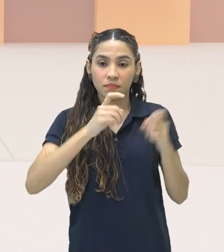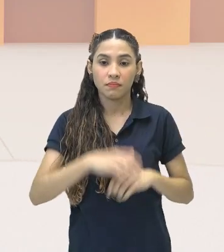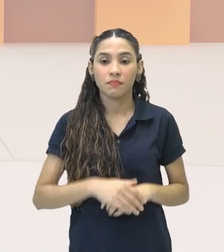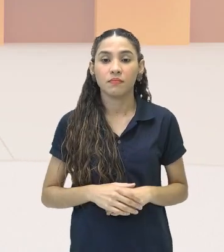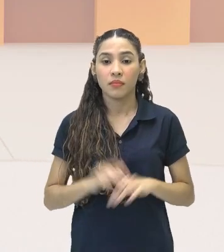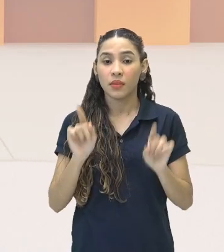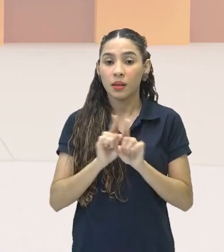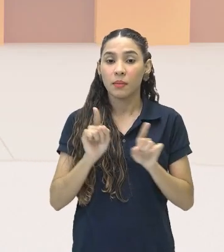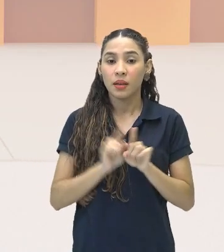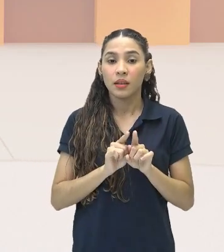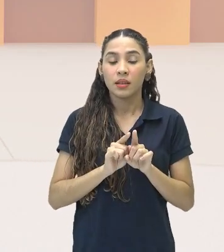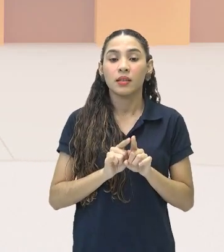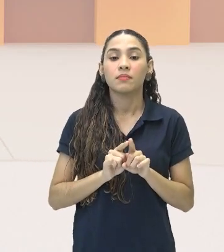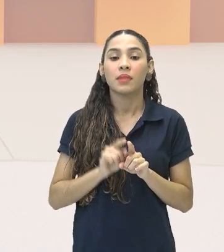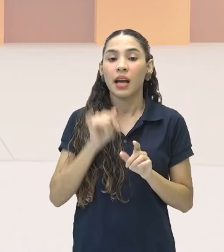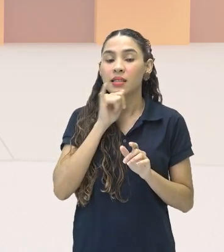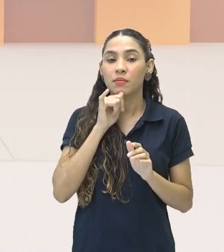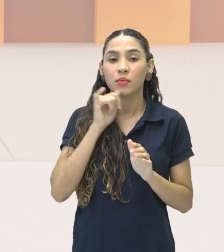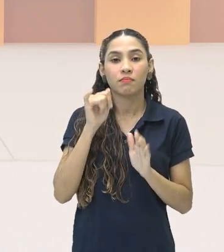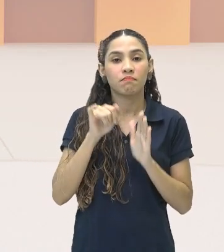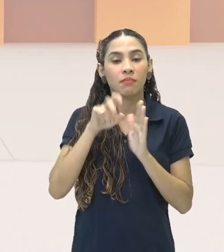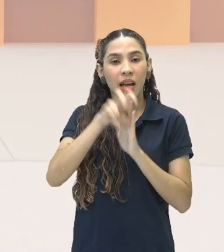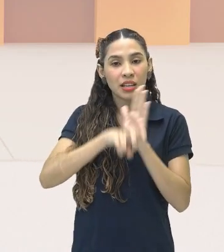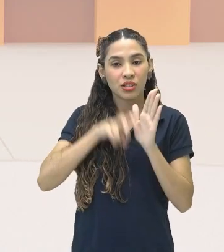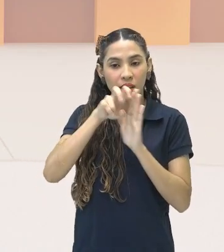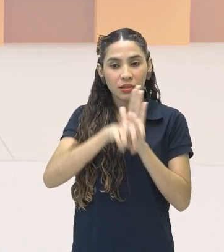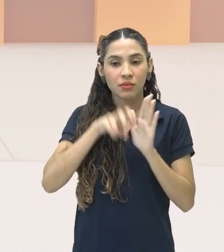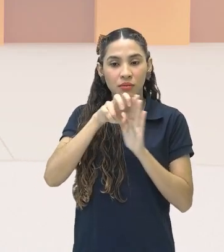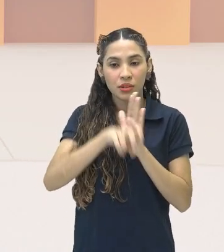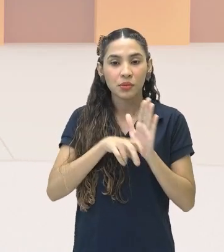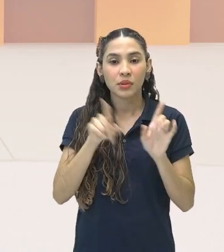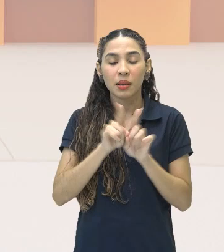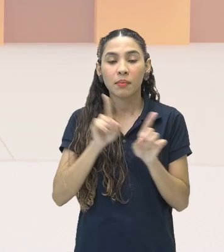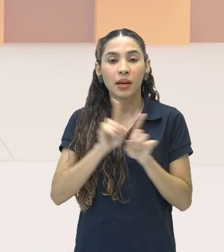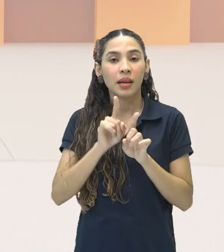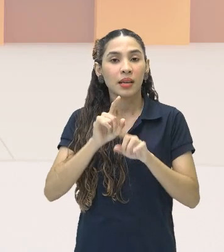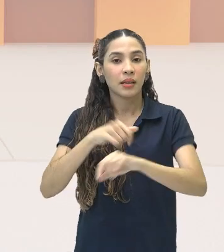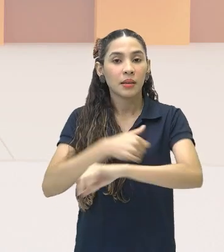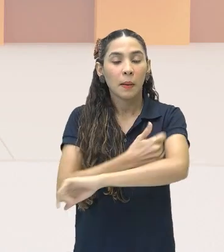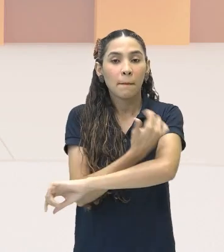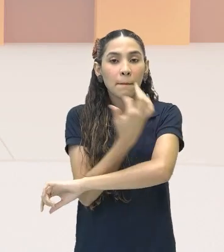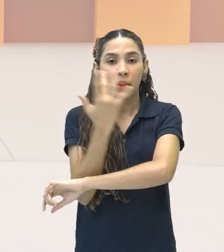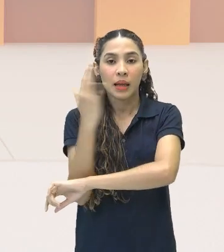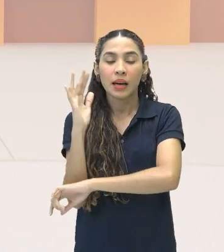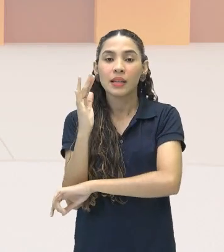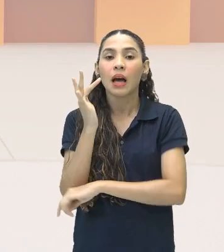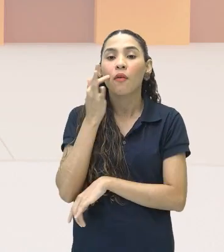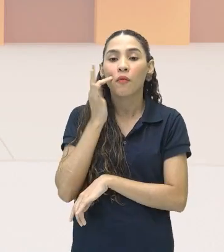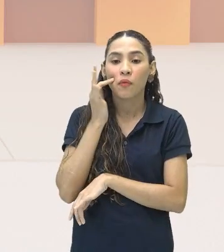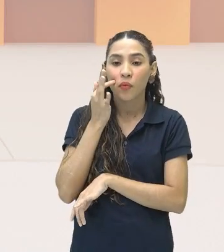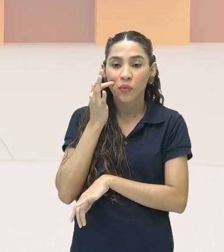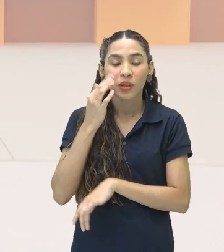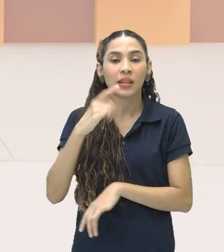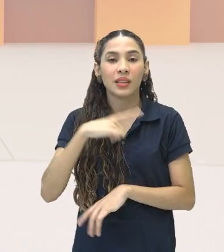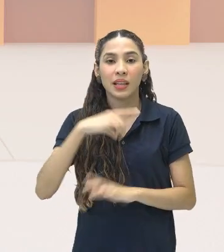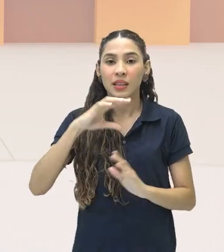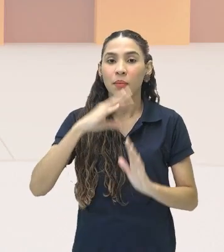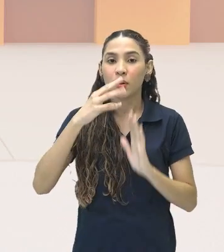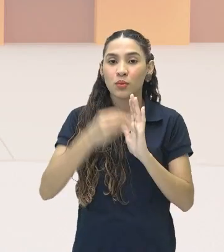e o extrativismo, de plantas, de frutas, de tanta coisa que existe na